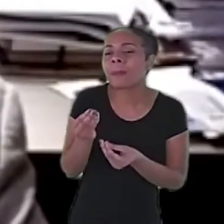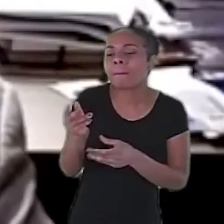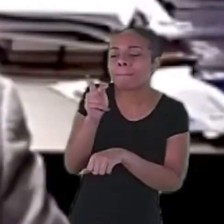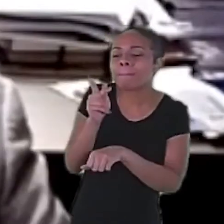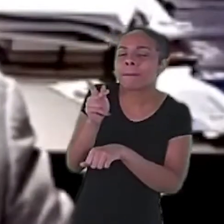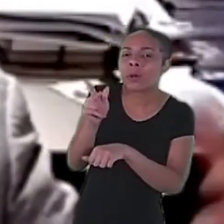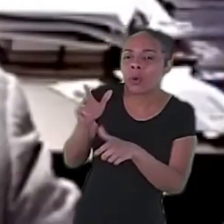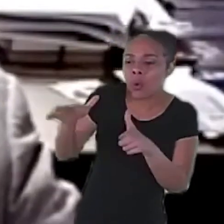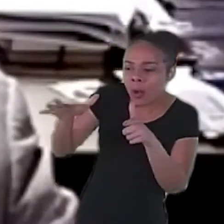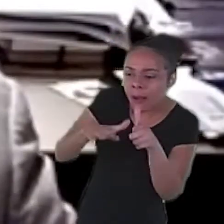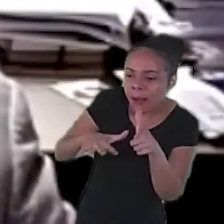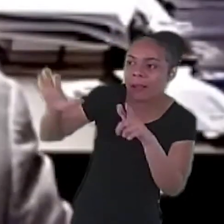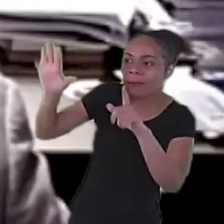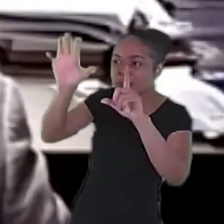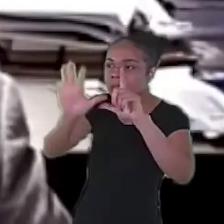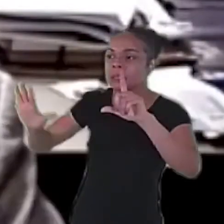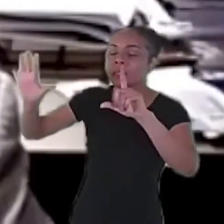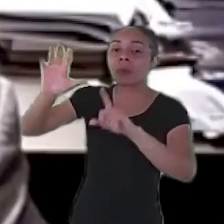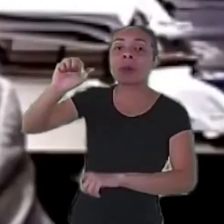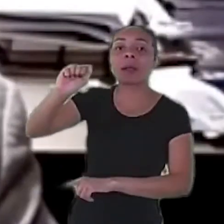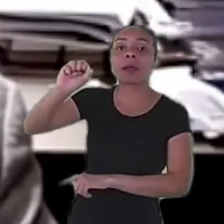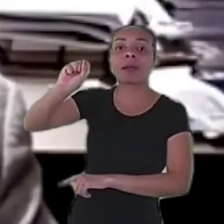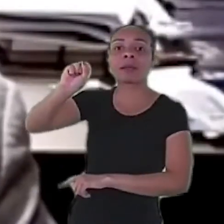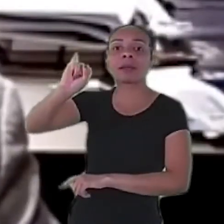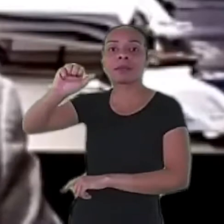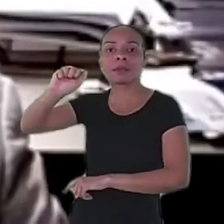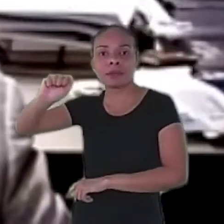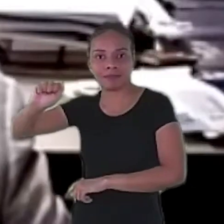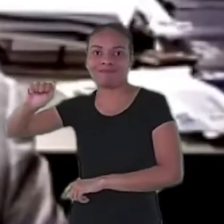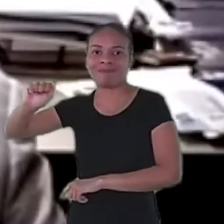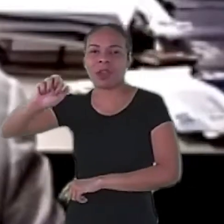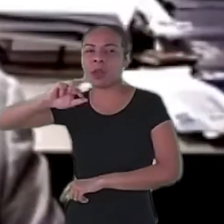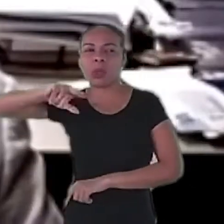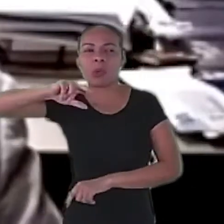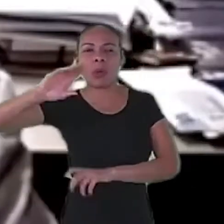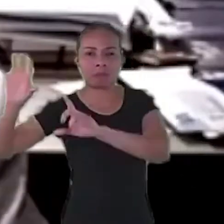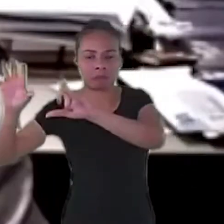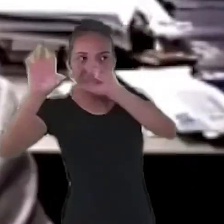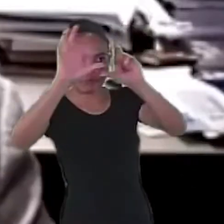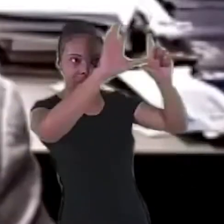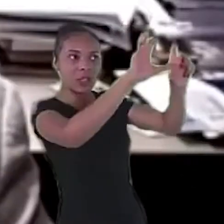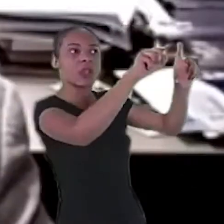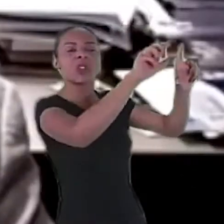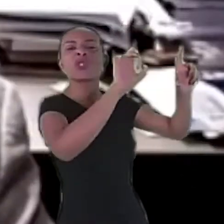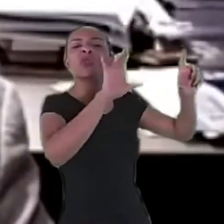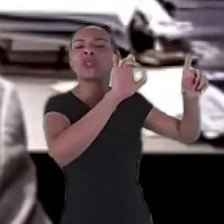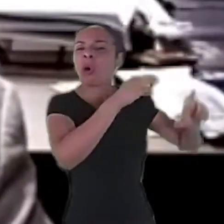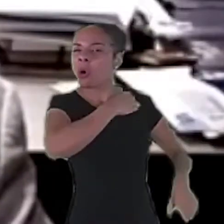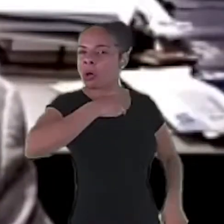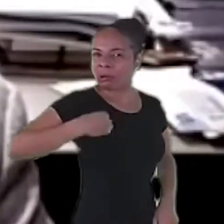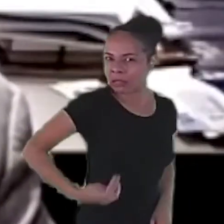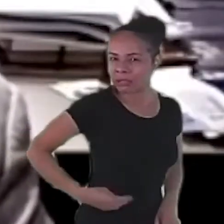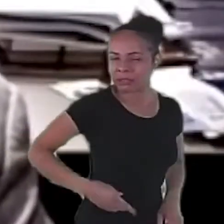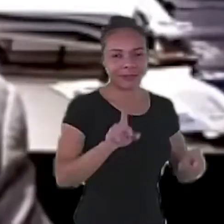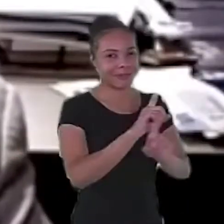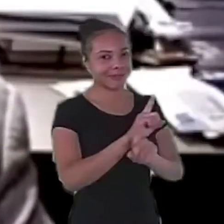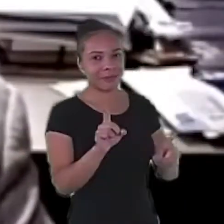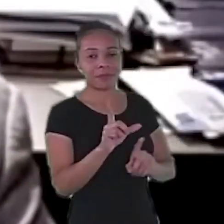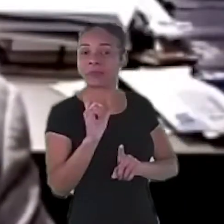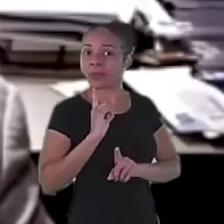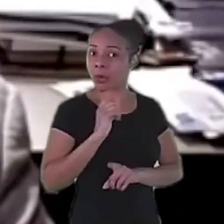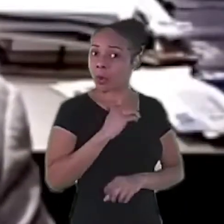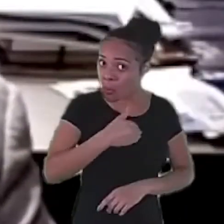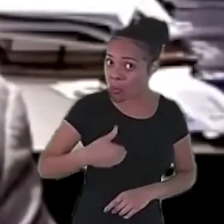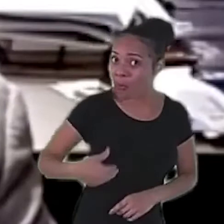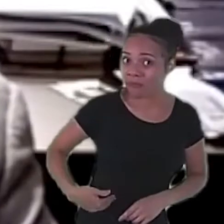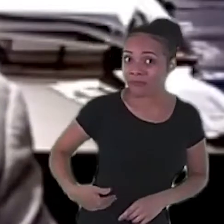China. China é o grande país com um governo centralizado, com uma velocidade de transformação, como